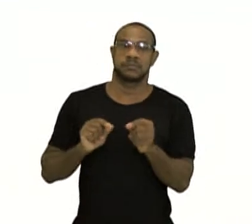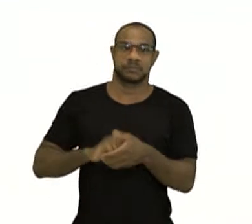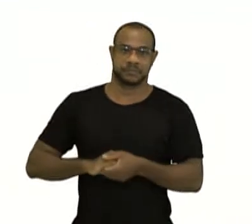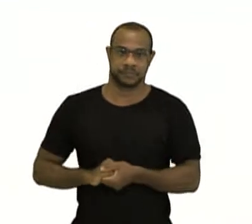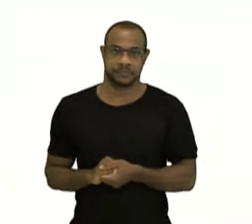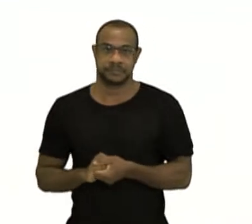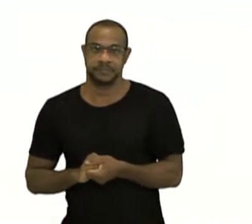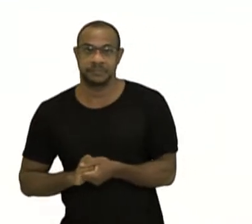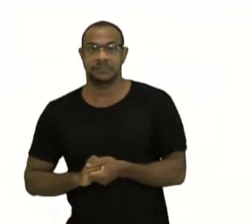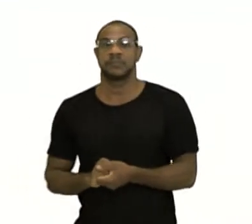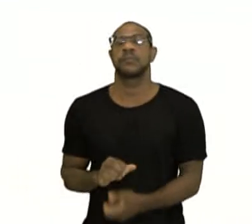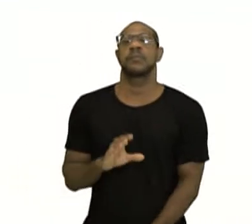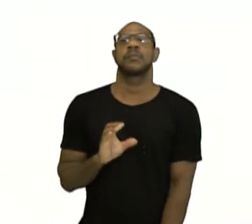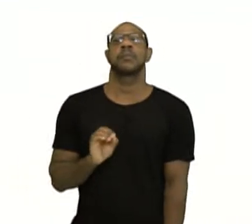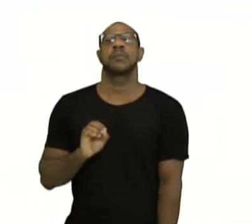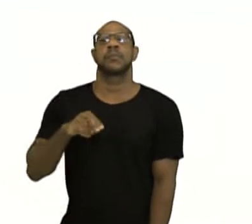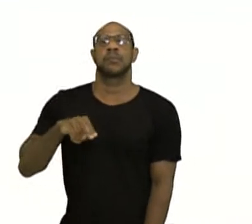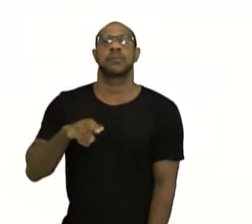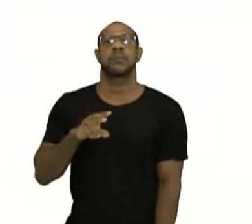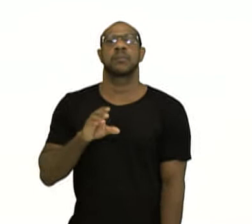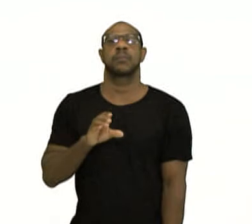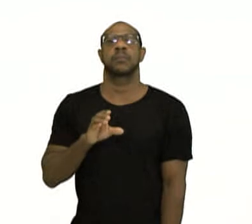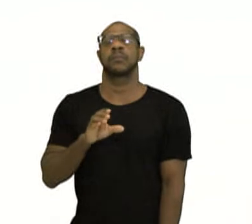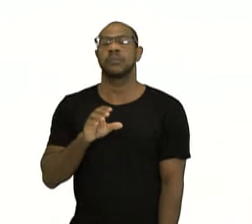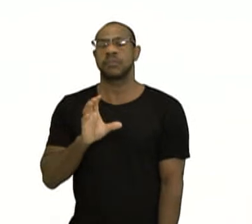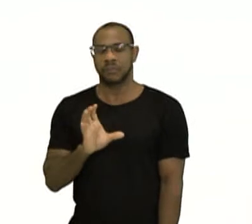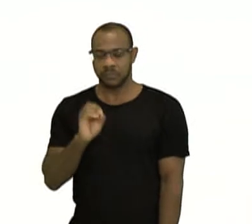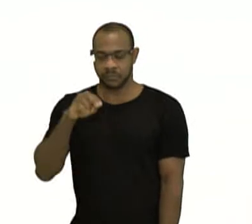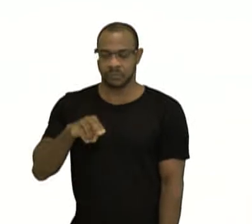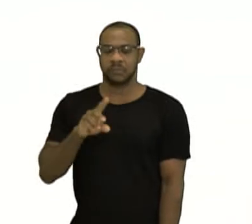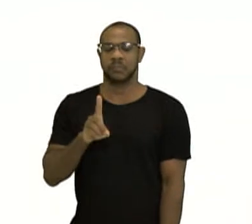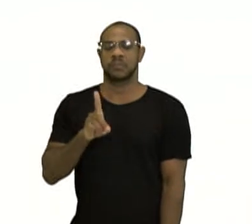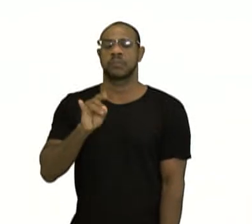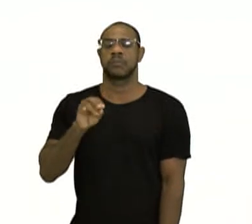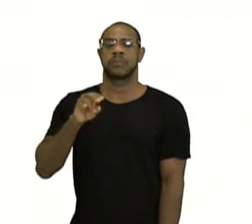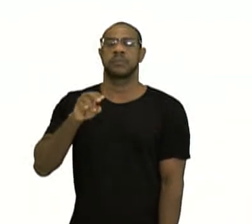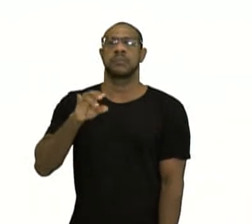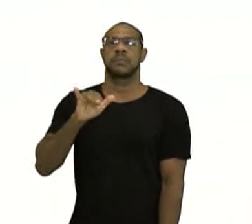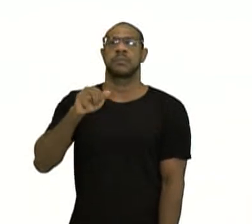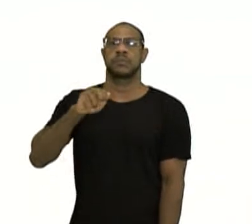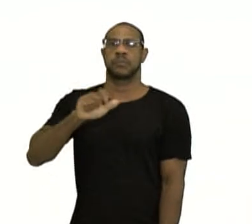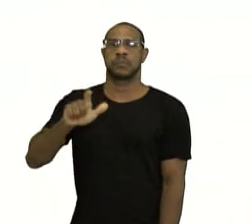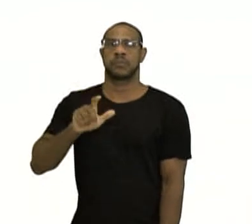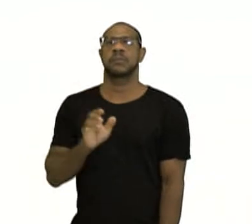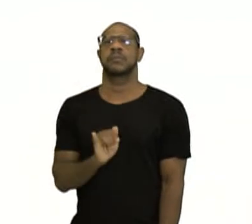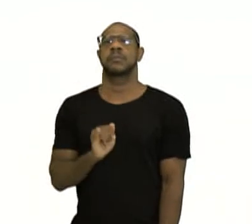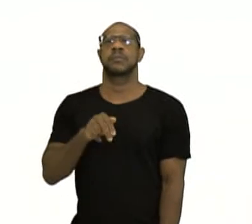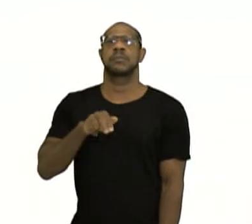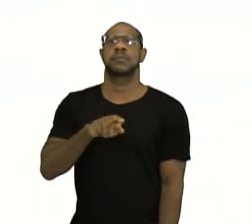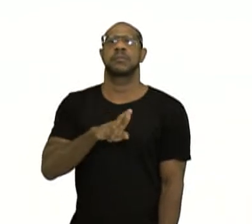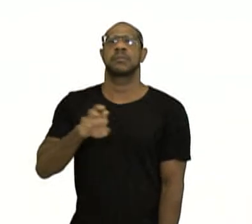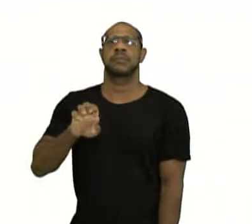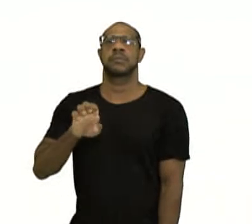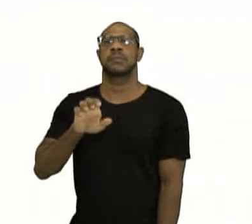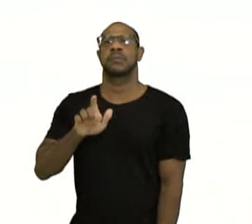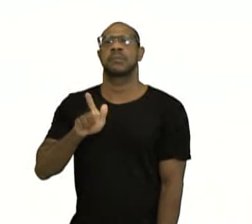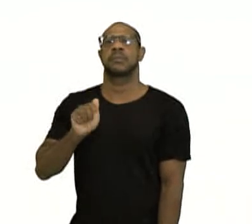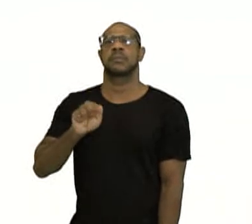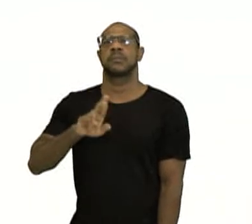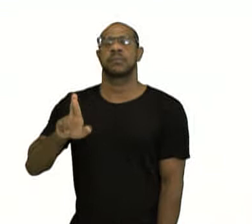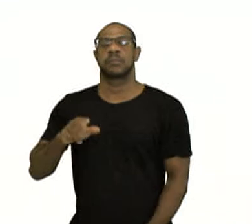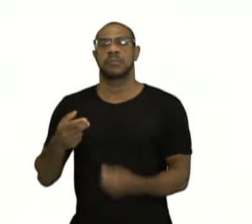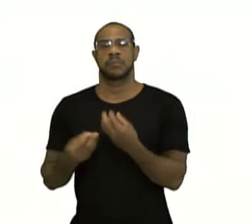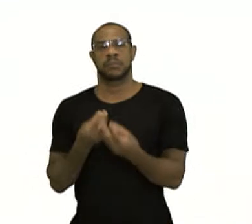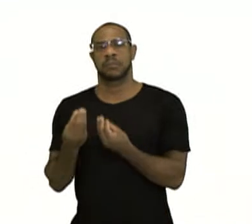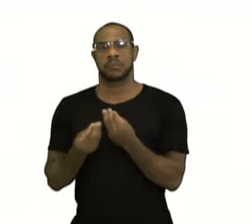regular. Objetivo, comprender para qué sirve, evaluar cuándo y cómo hay que usarlo y conocer cómo se